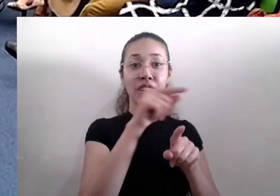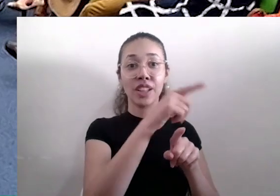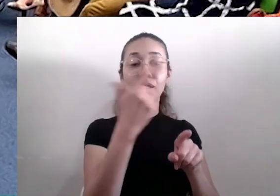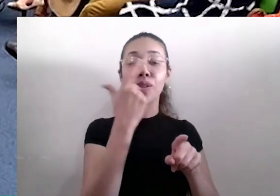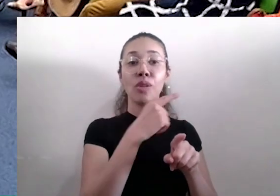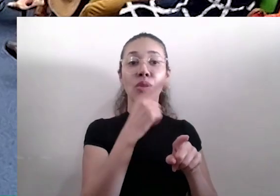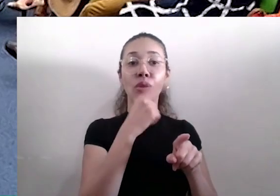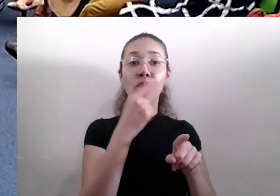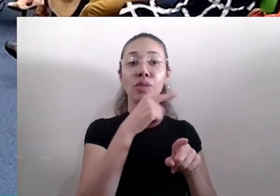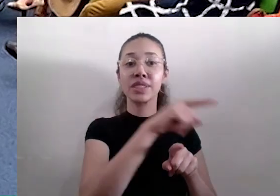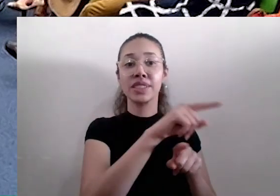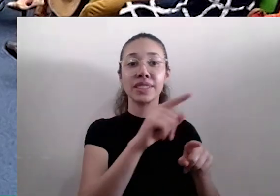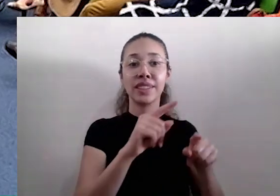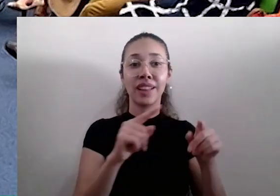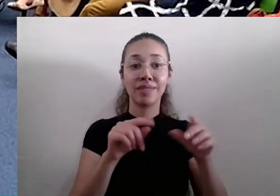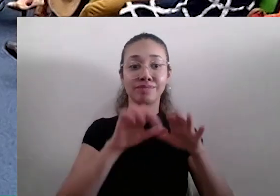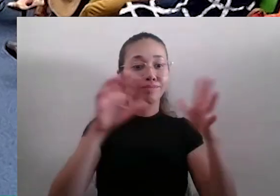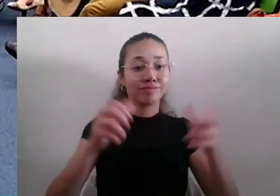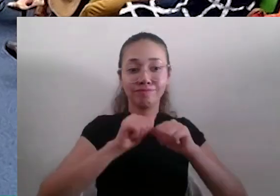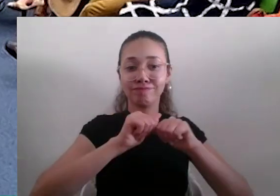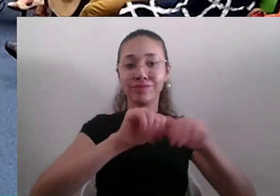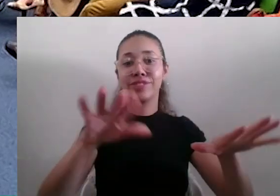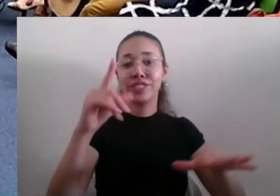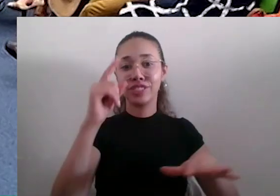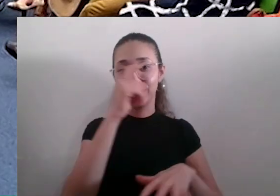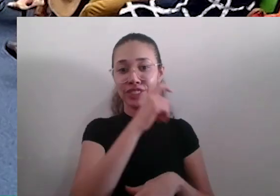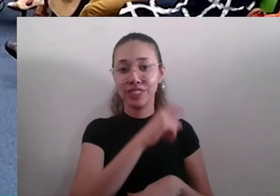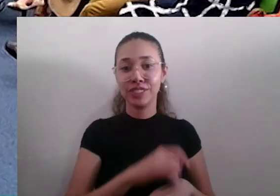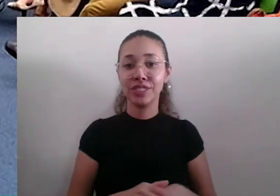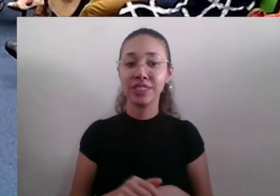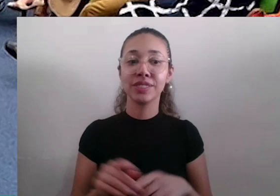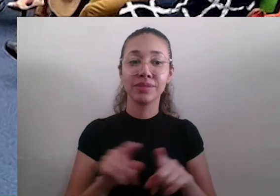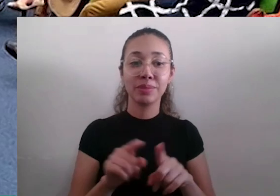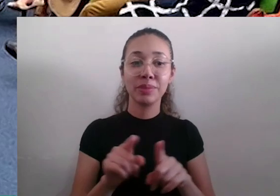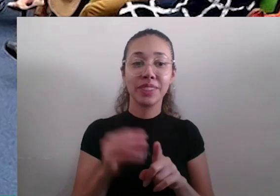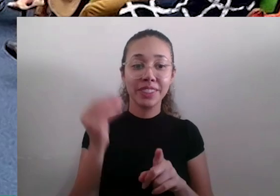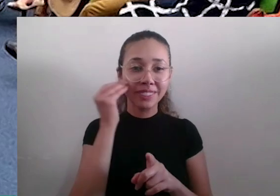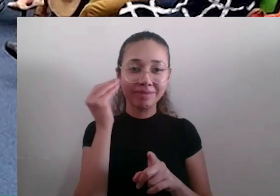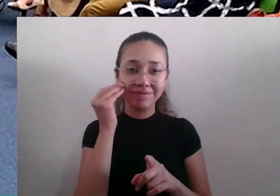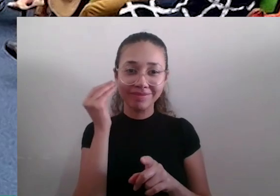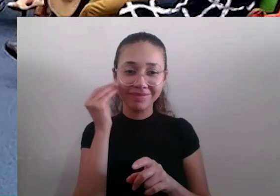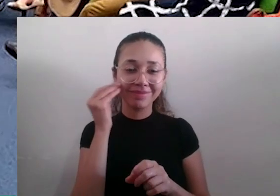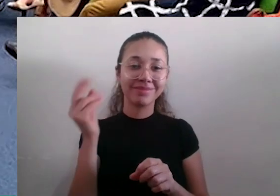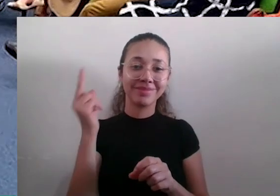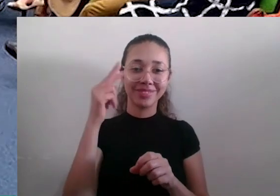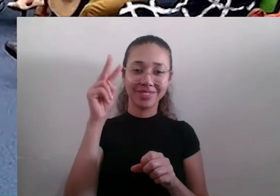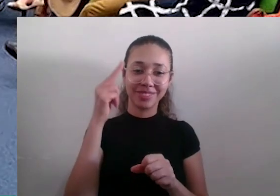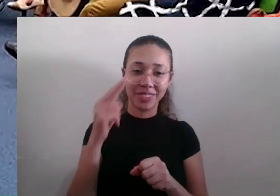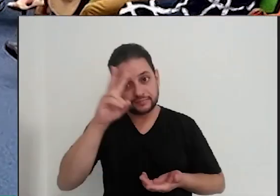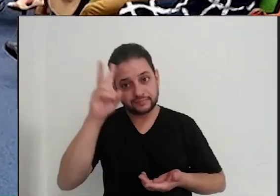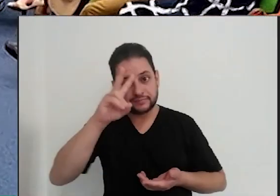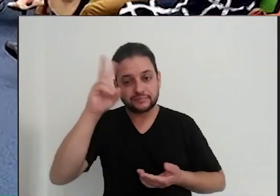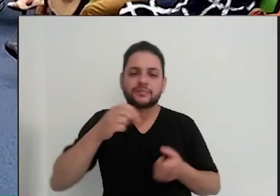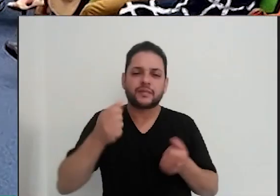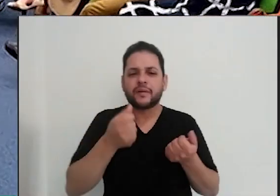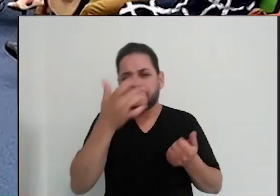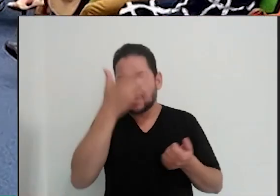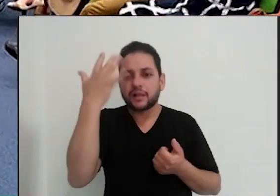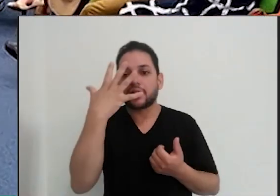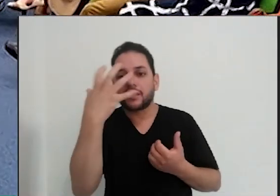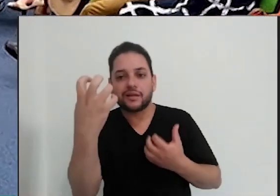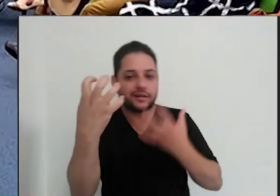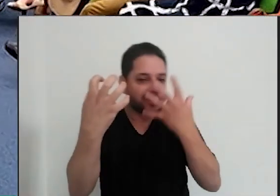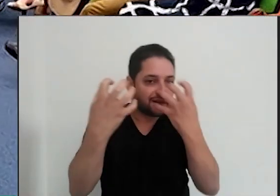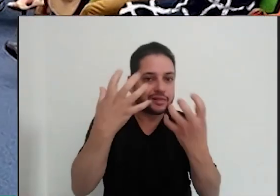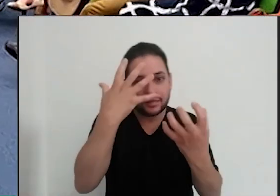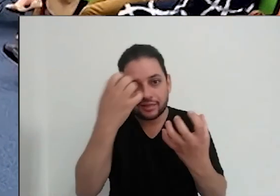eh furar a bolha nesse sentido eh a gente tenta a gente tenta ter histórias que atraiam vários tipos de pessoas pessoas